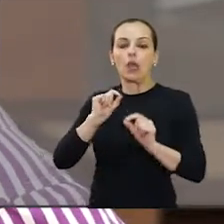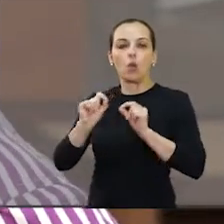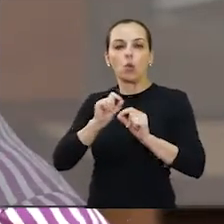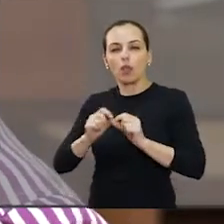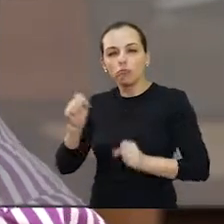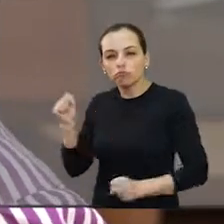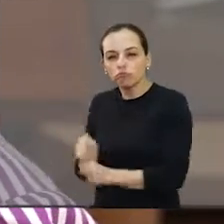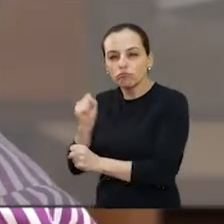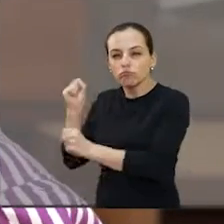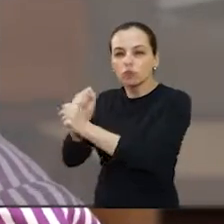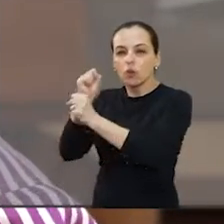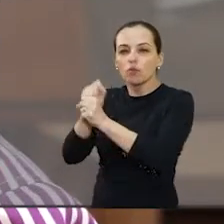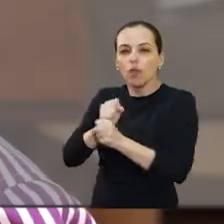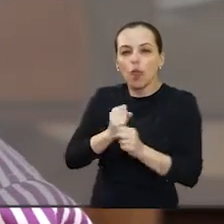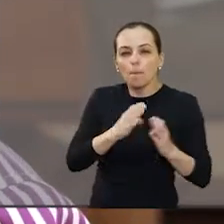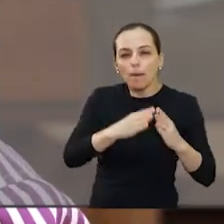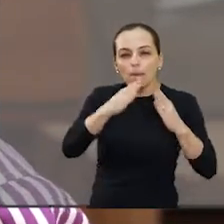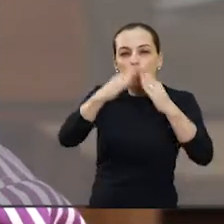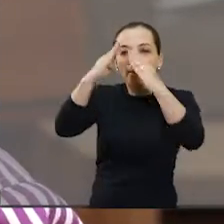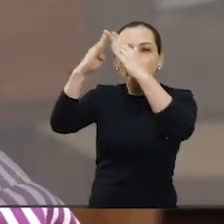Então a gente tem algumas áreas que são